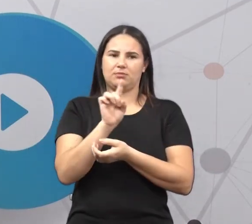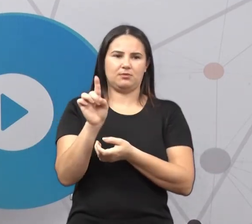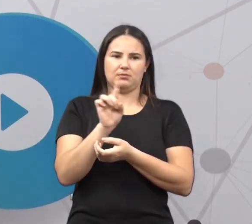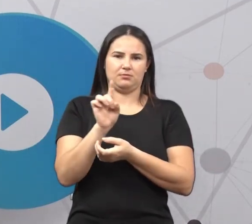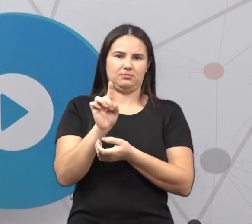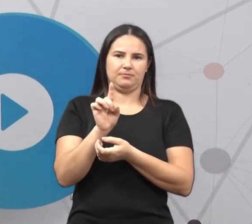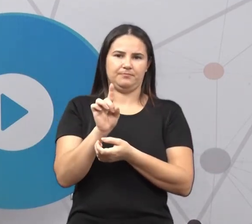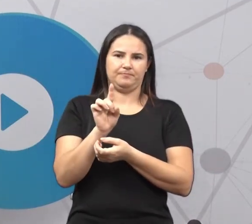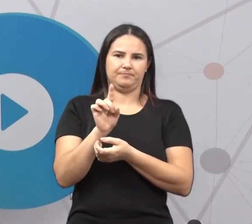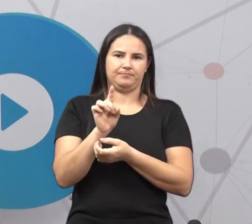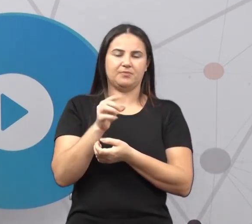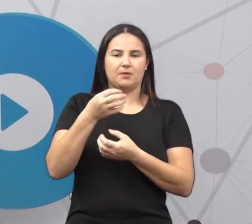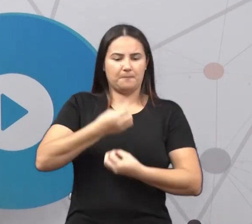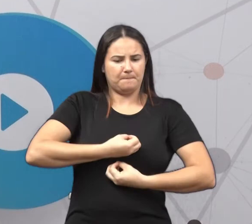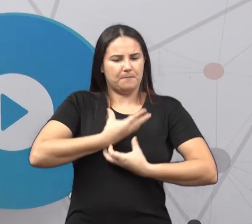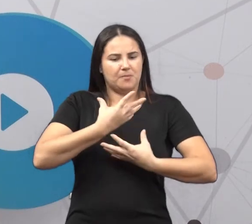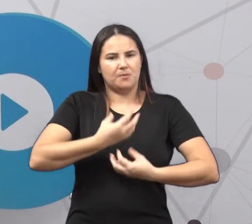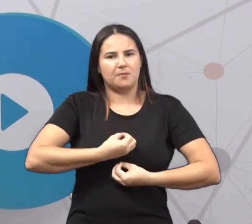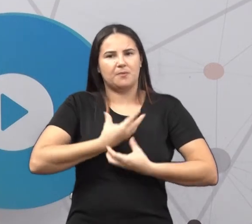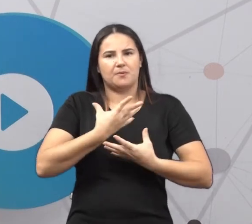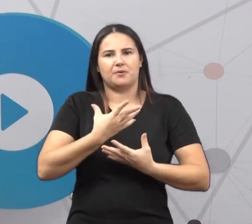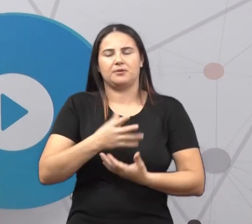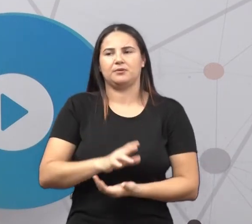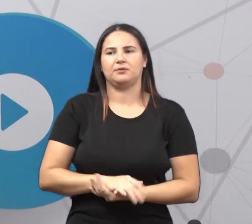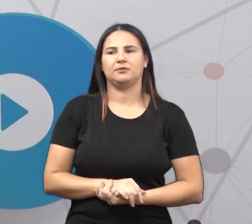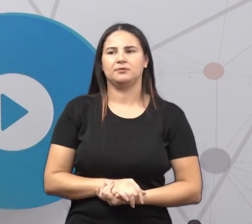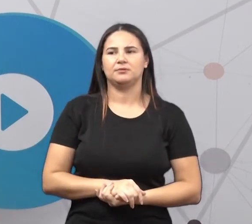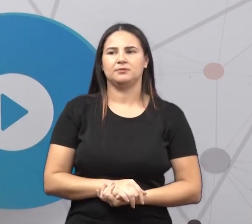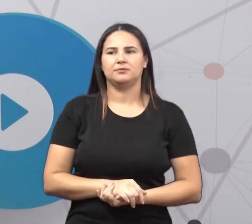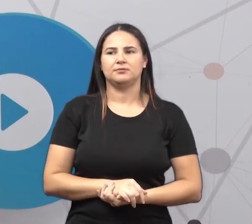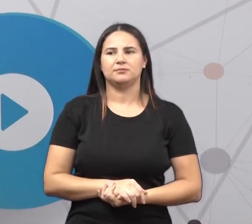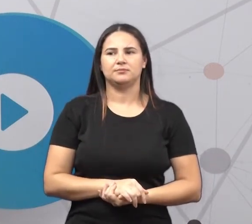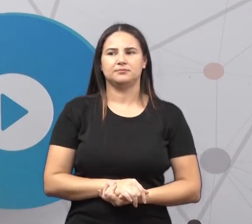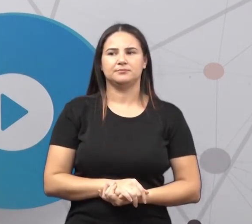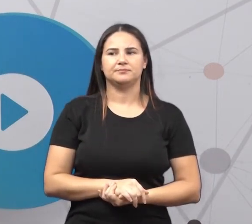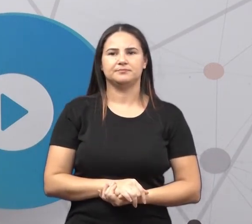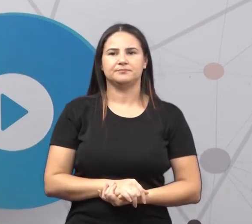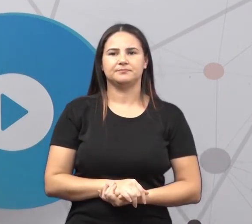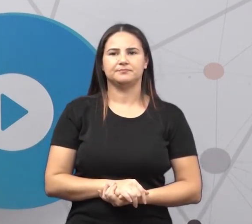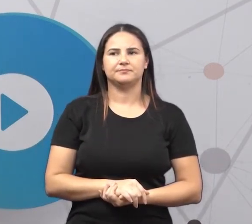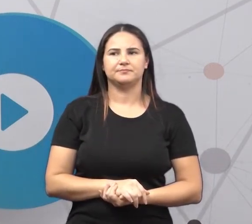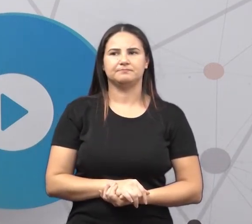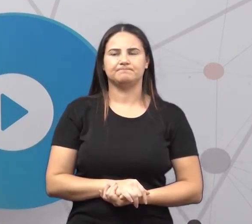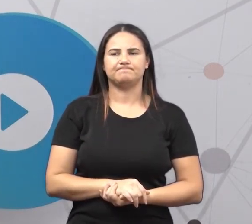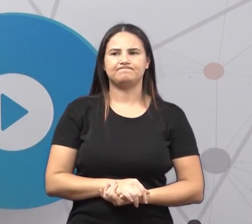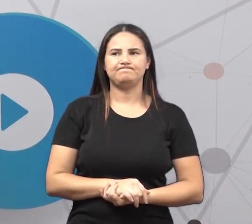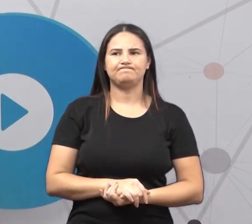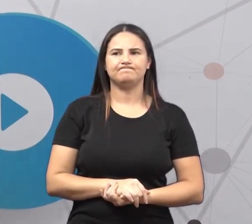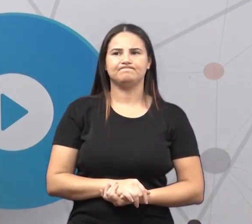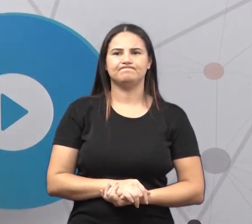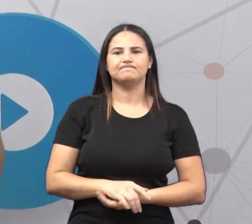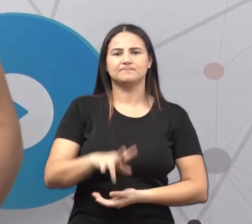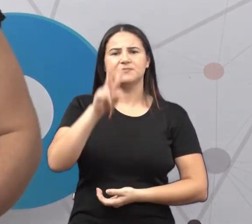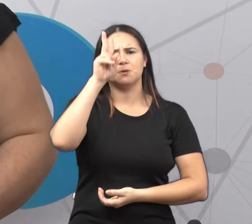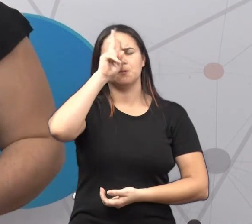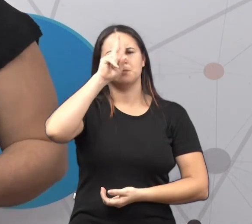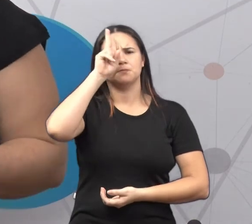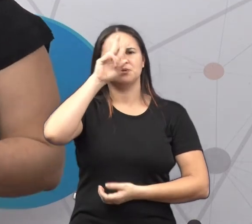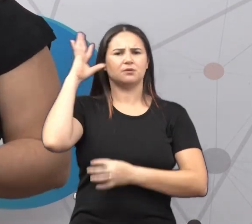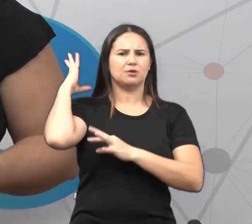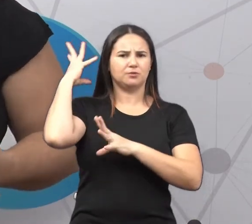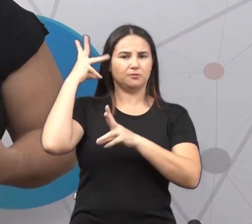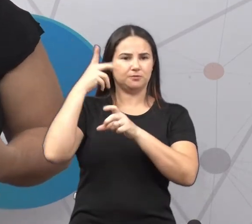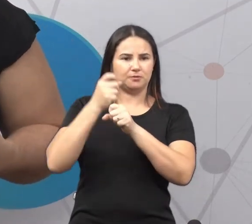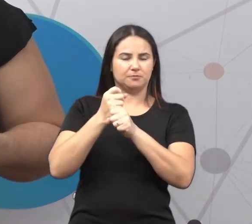dessa poesia é uma função poética, ok? E relembrando aqui comigo que nós hoje estudamos